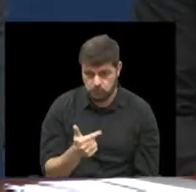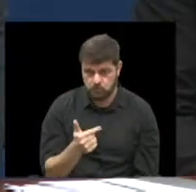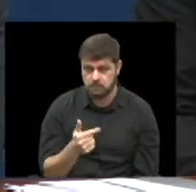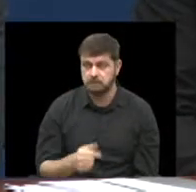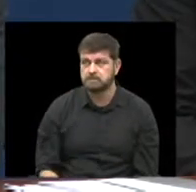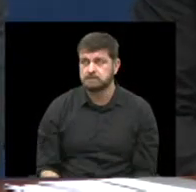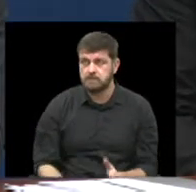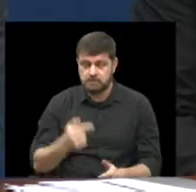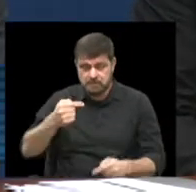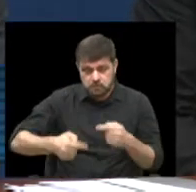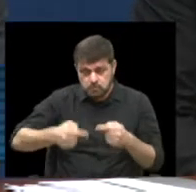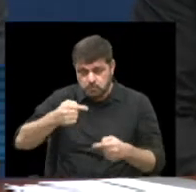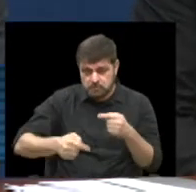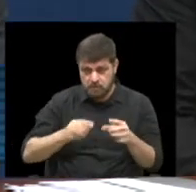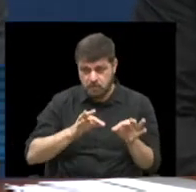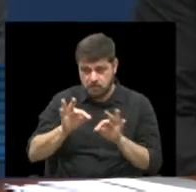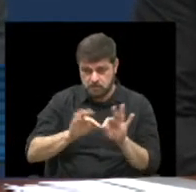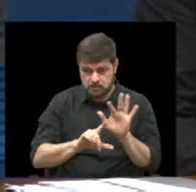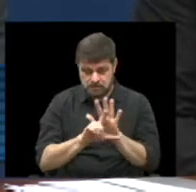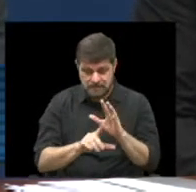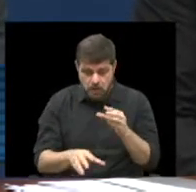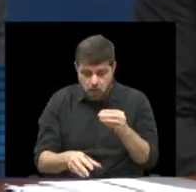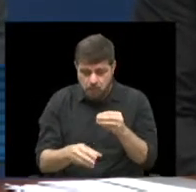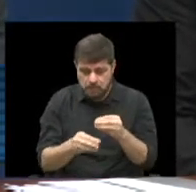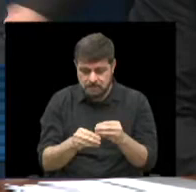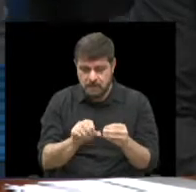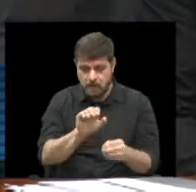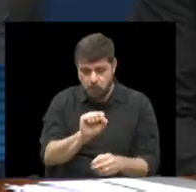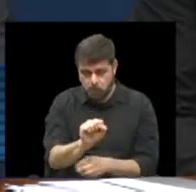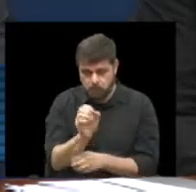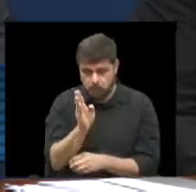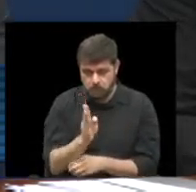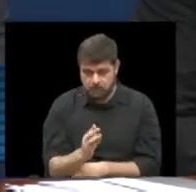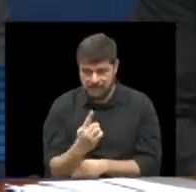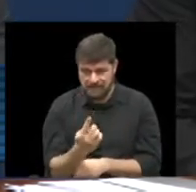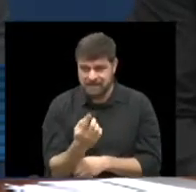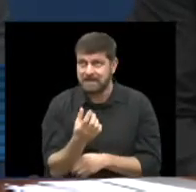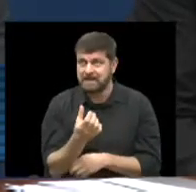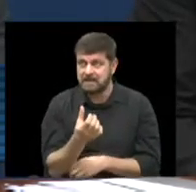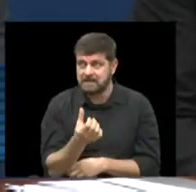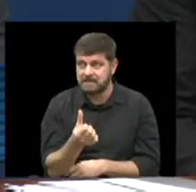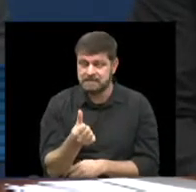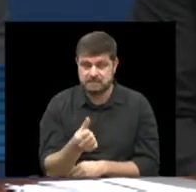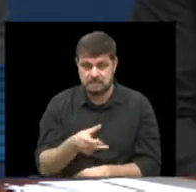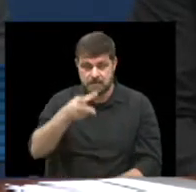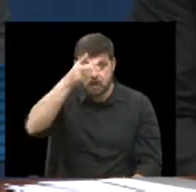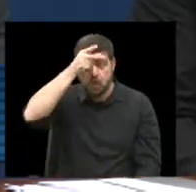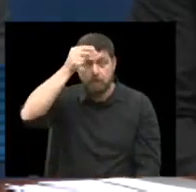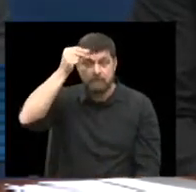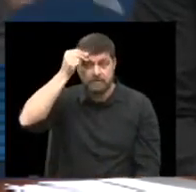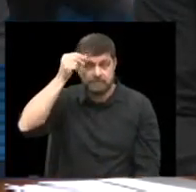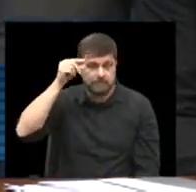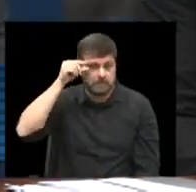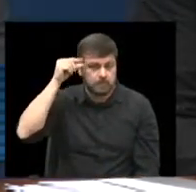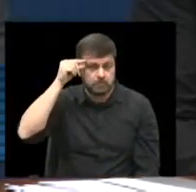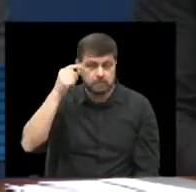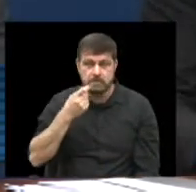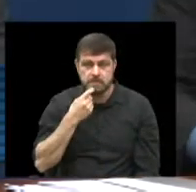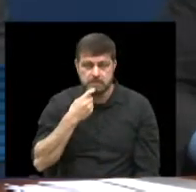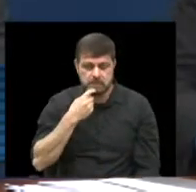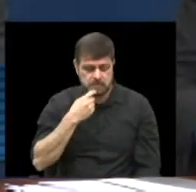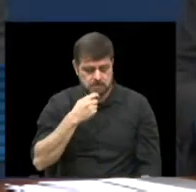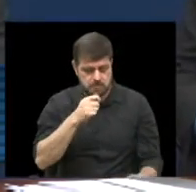segunda discussão e votação do projeto de lei complementar 8/2017, processo 222-971, de autoria do